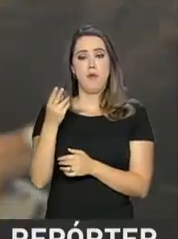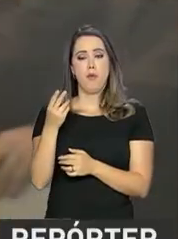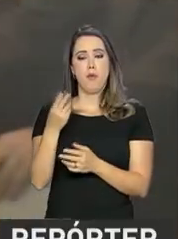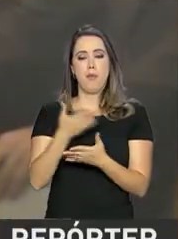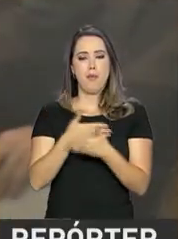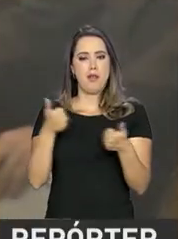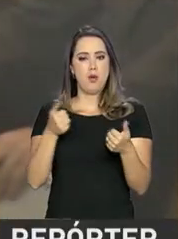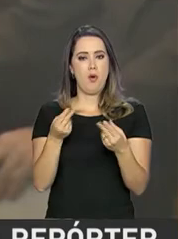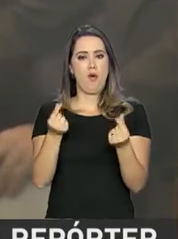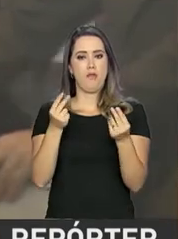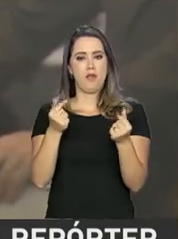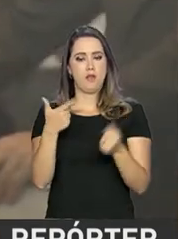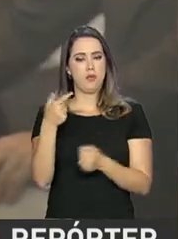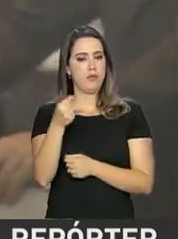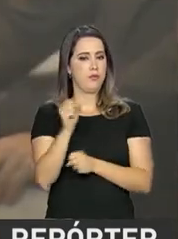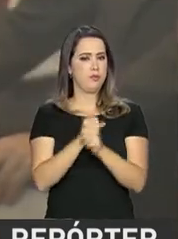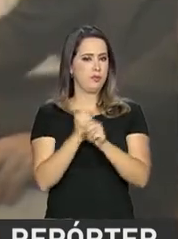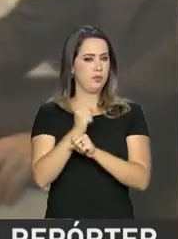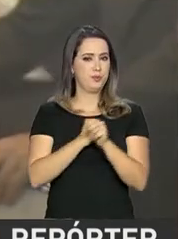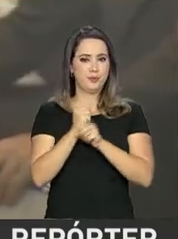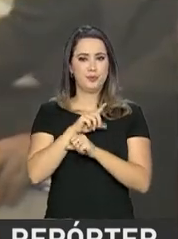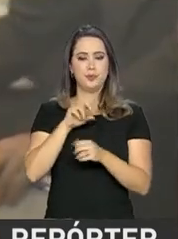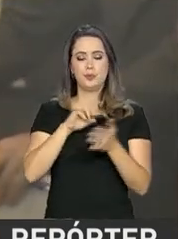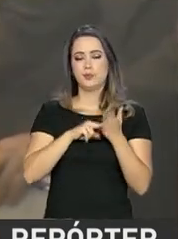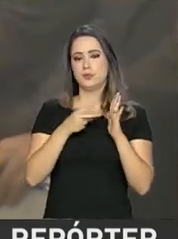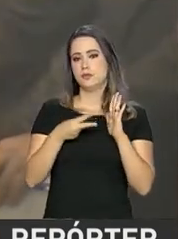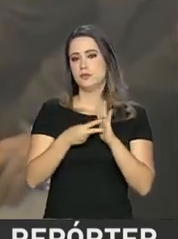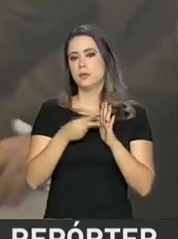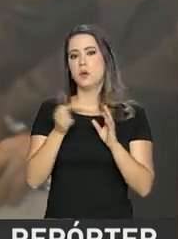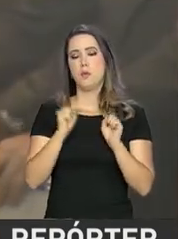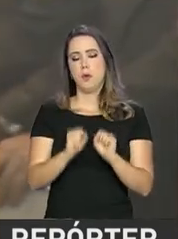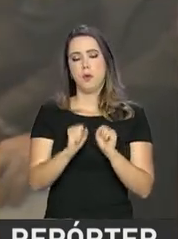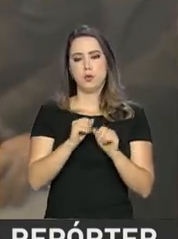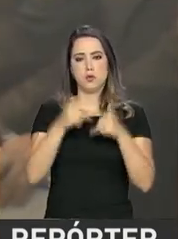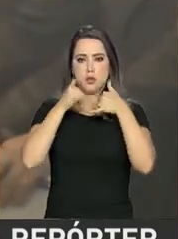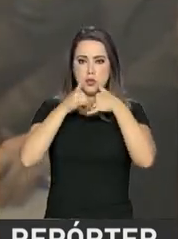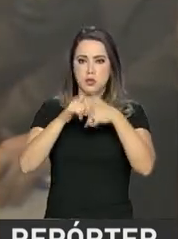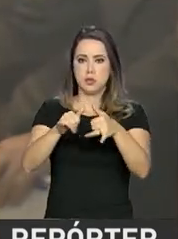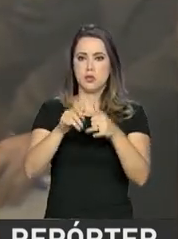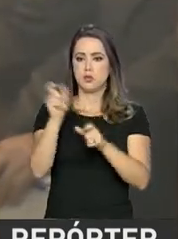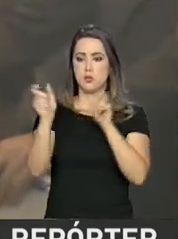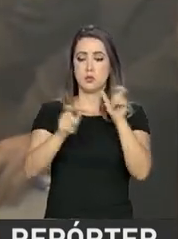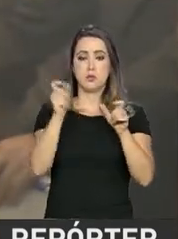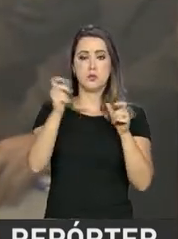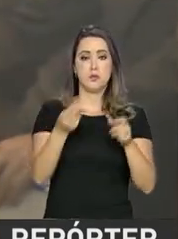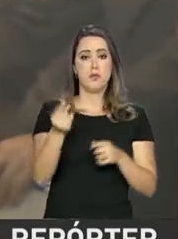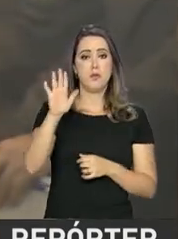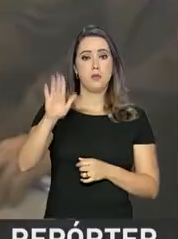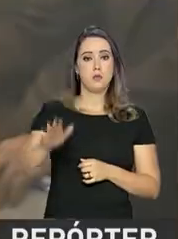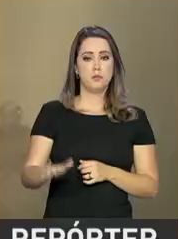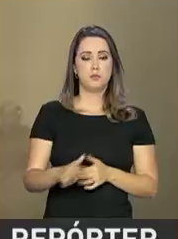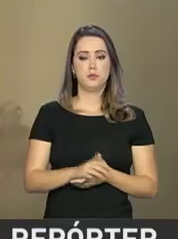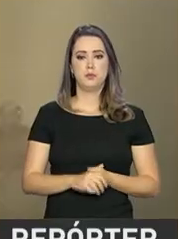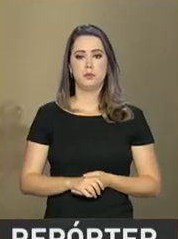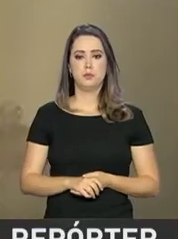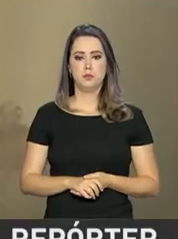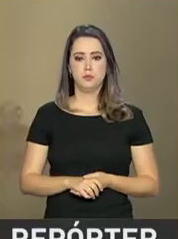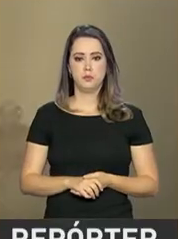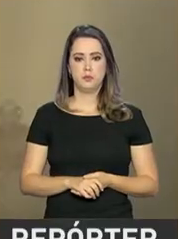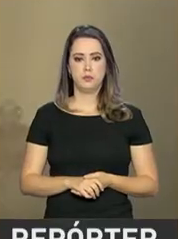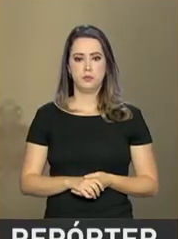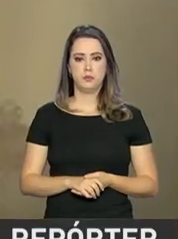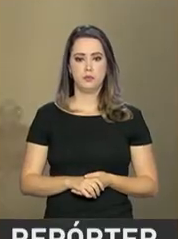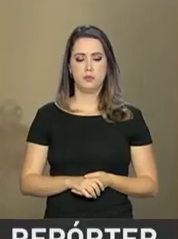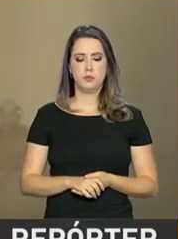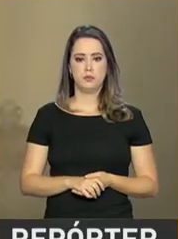o que na prática pode deixar a conta de luz ao consumidor mais barata ao invés de